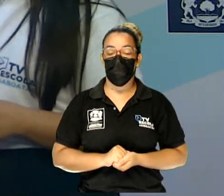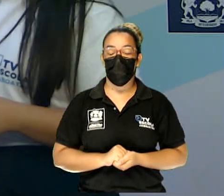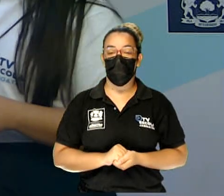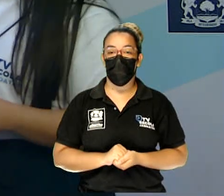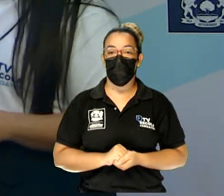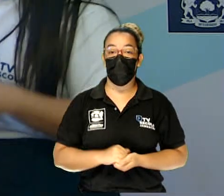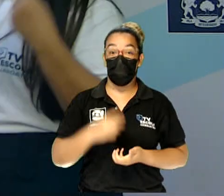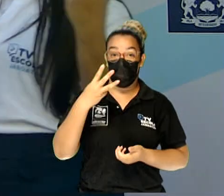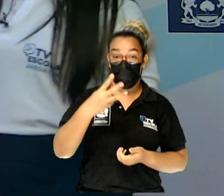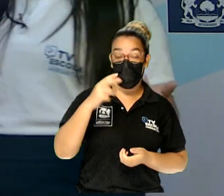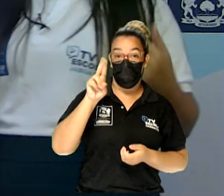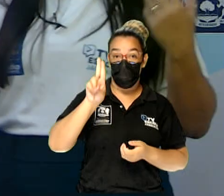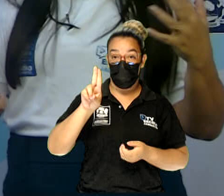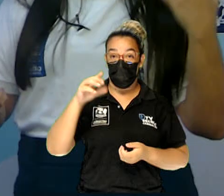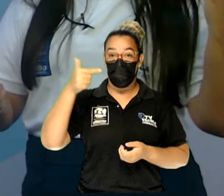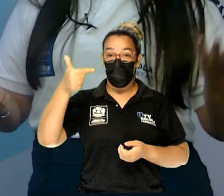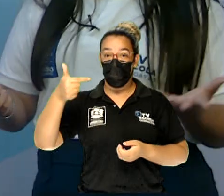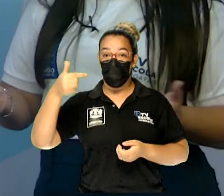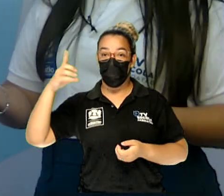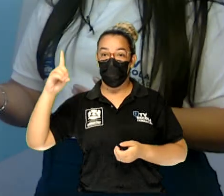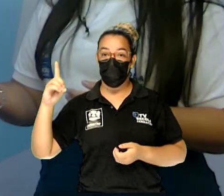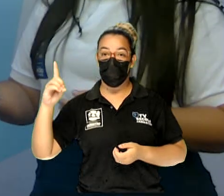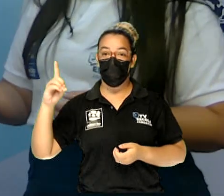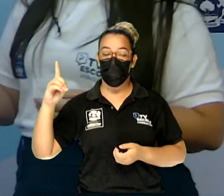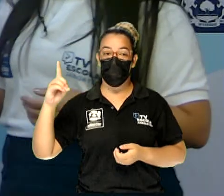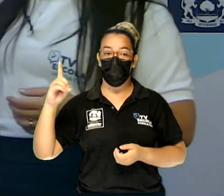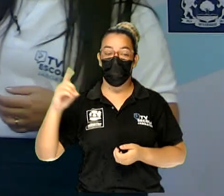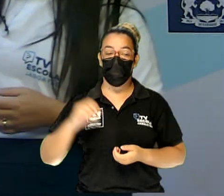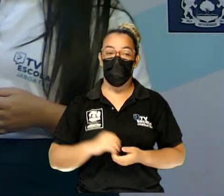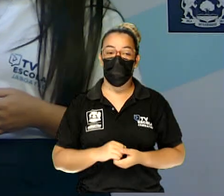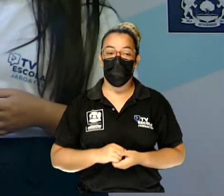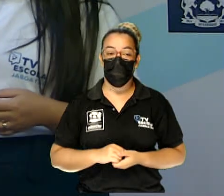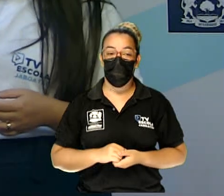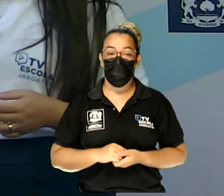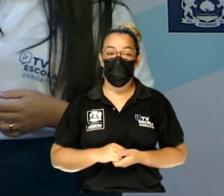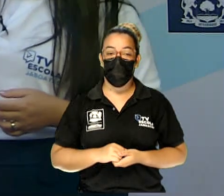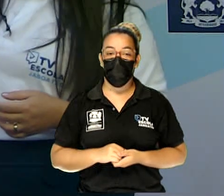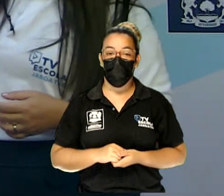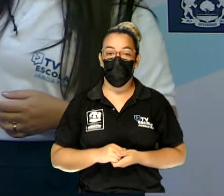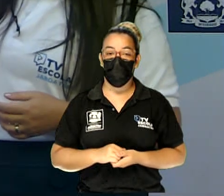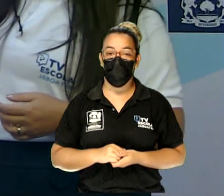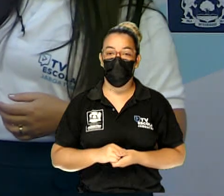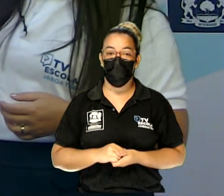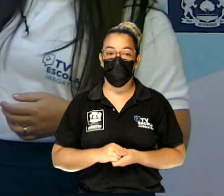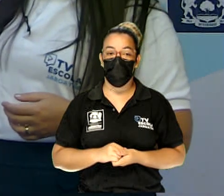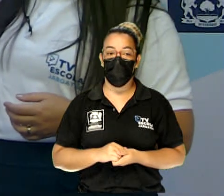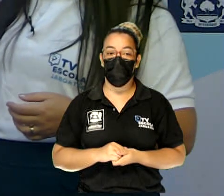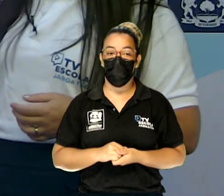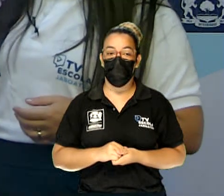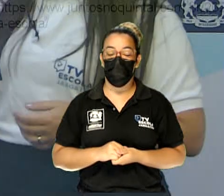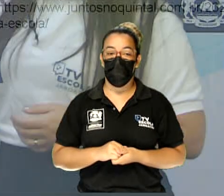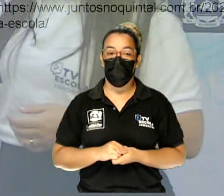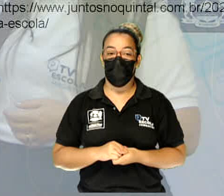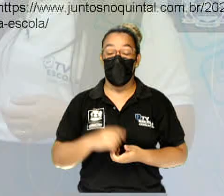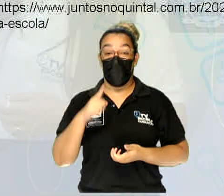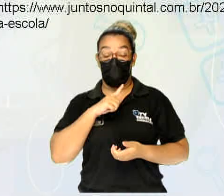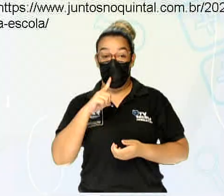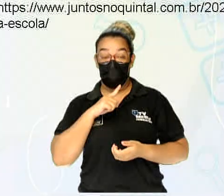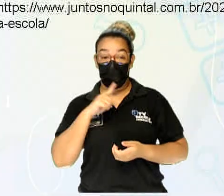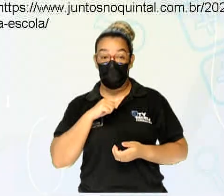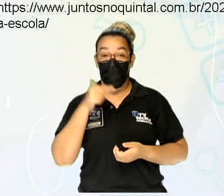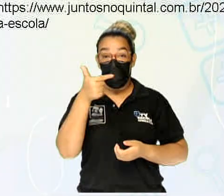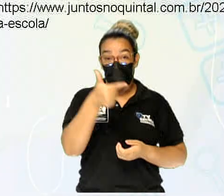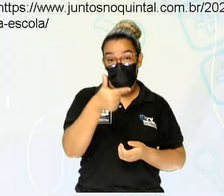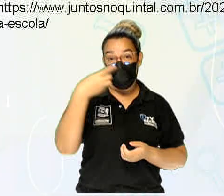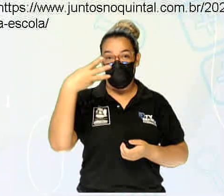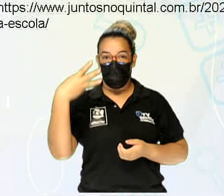dezenas. Sobraram 23 ingressos nesse caso. Olha, as 2 dezenas e as 3 unidades.